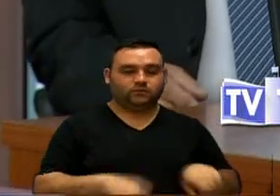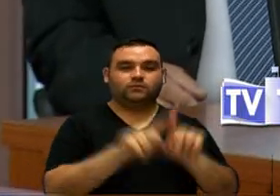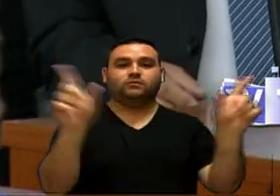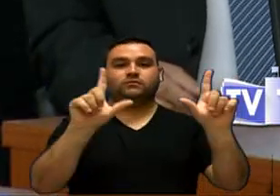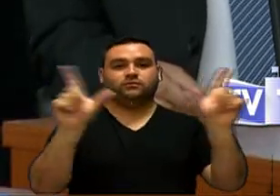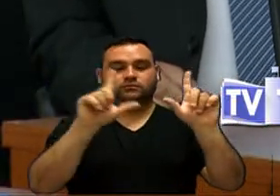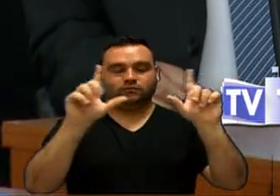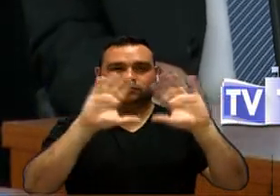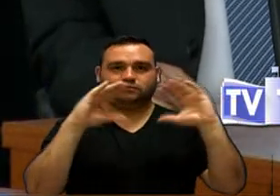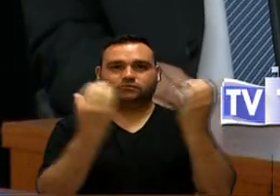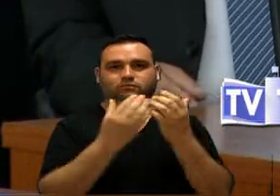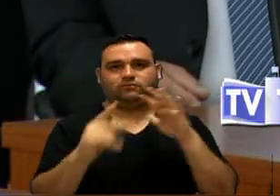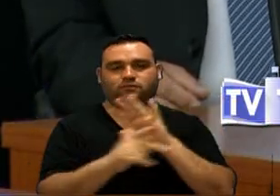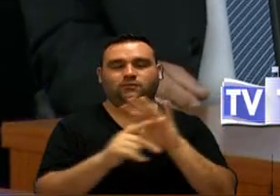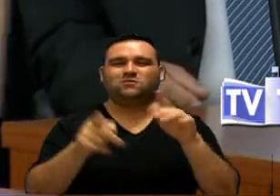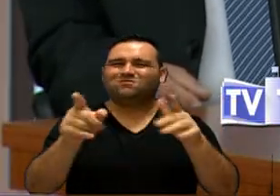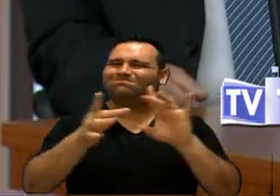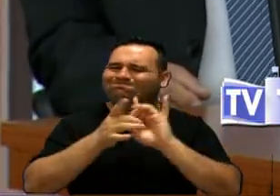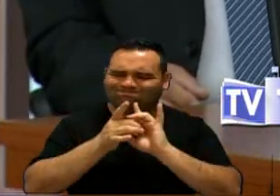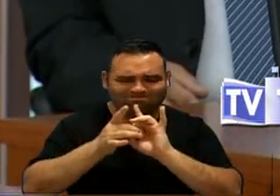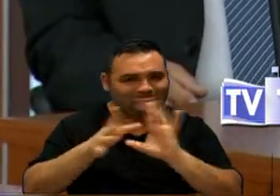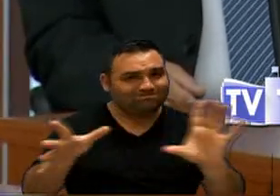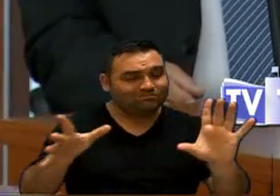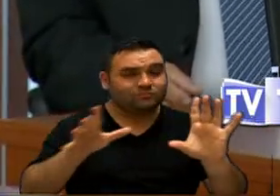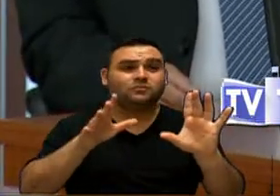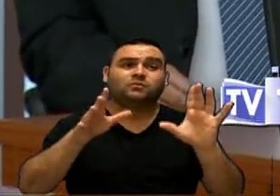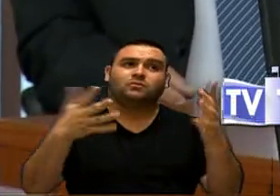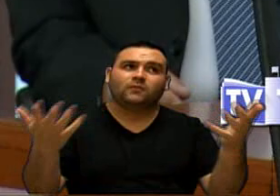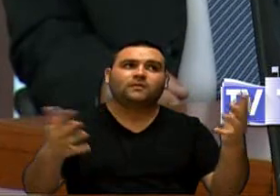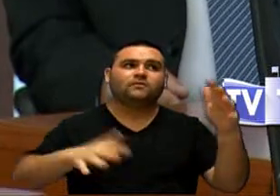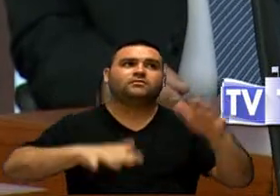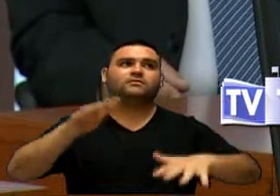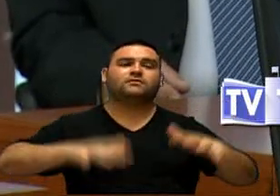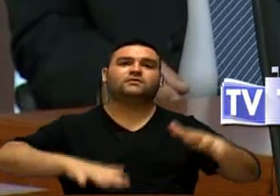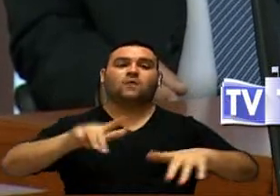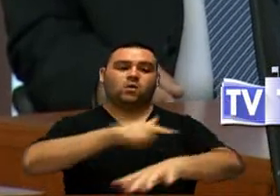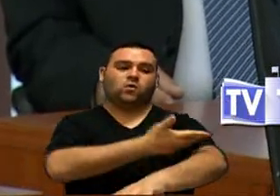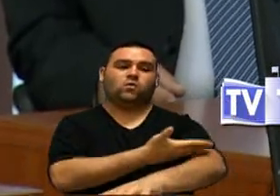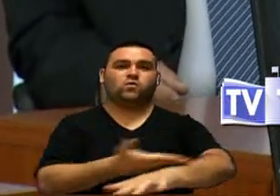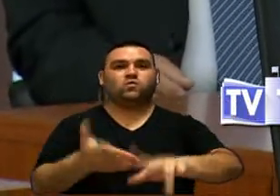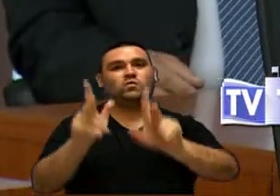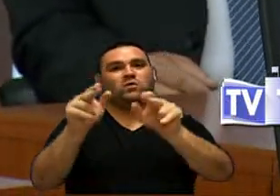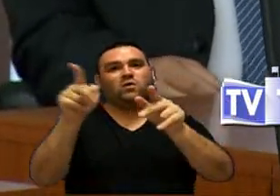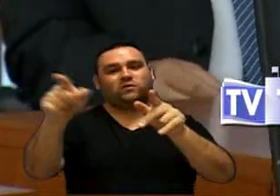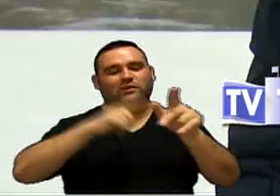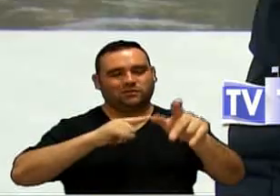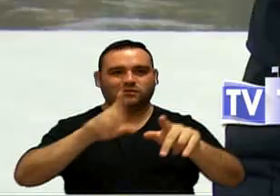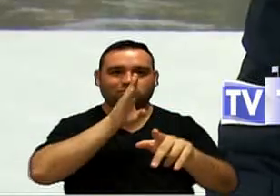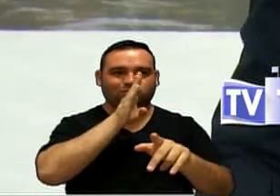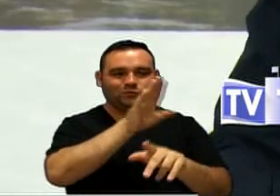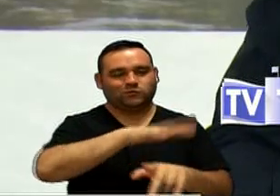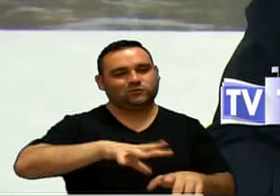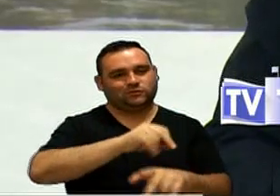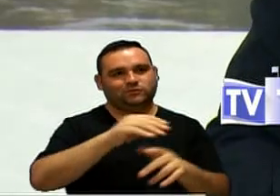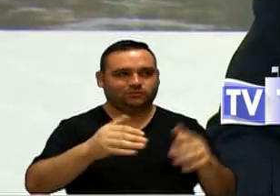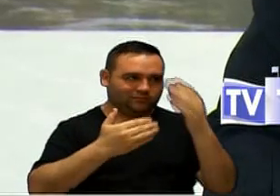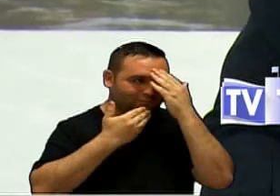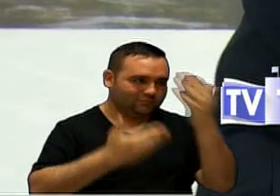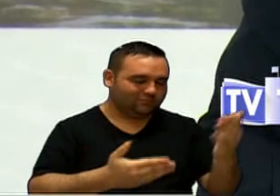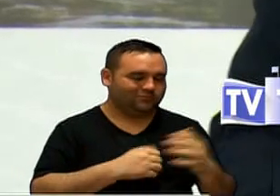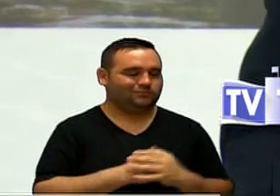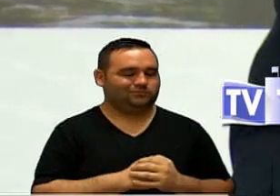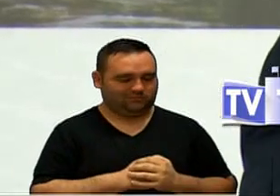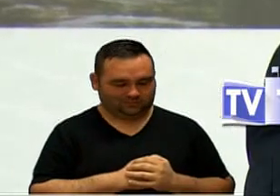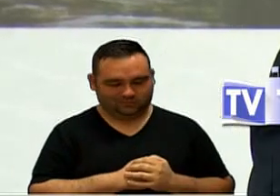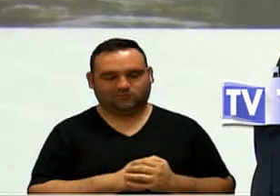TV Legislativa. Tá? O senhor sinta-se à vontade, embora não de costume como o senhor está acostumado. Não, imagine.